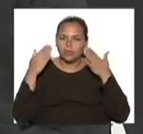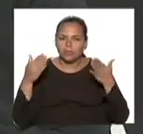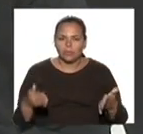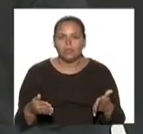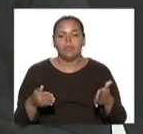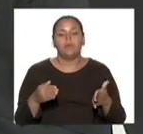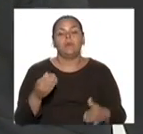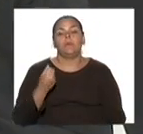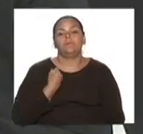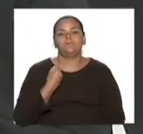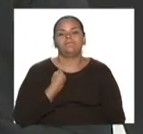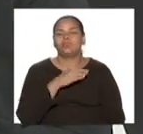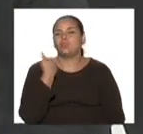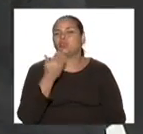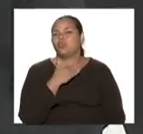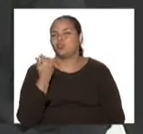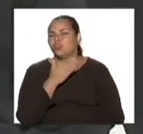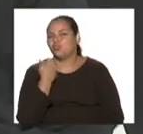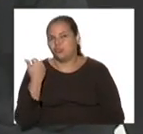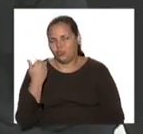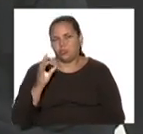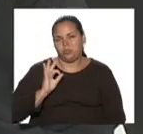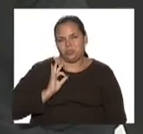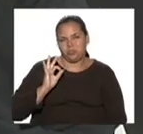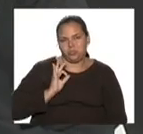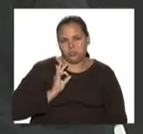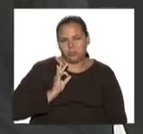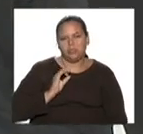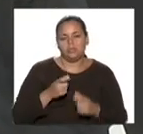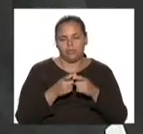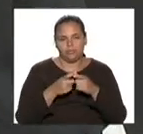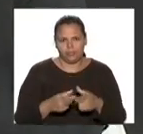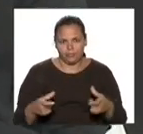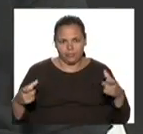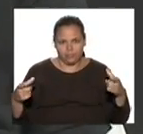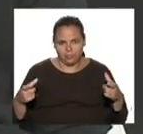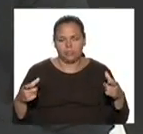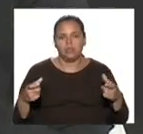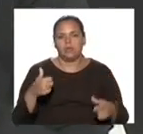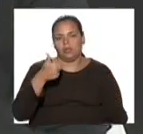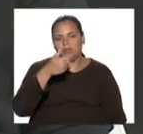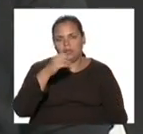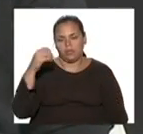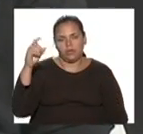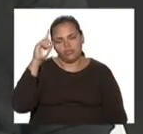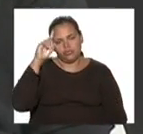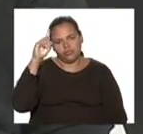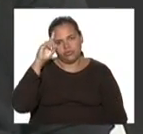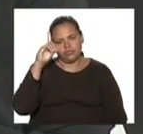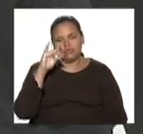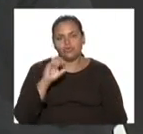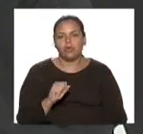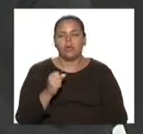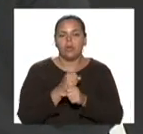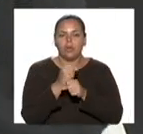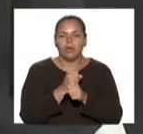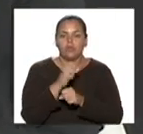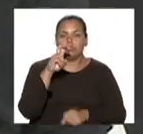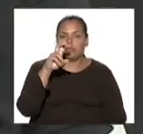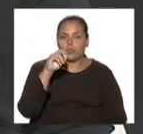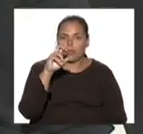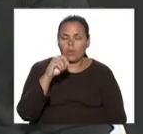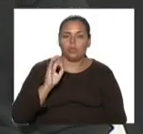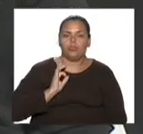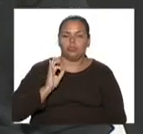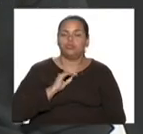especialmente em relação ao número de mortes de policiais, que vem aumentando nos primeiros 100 dias do ano. Foram